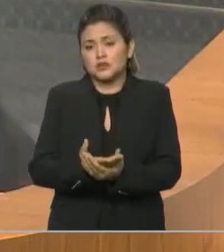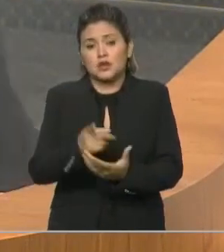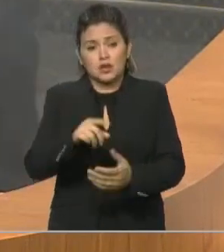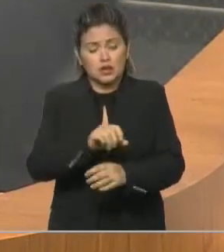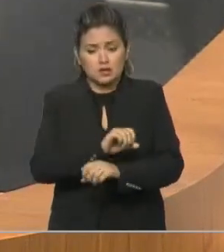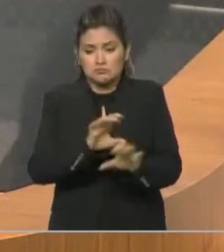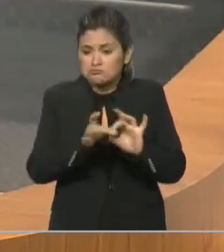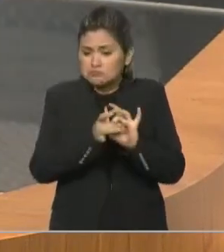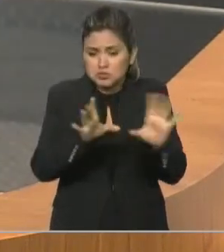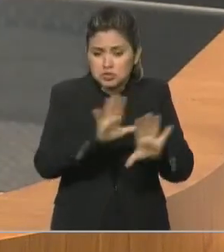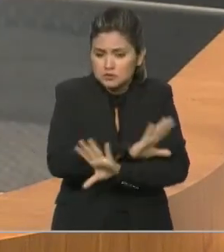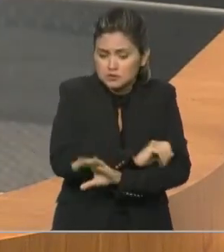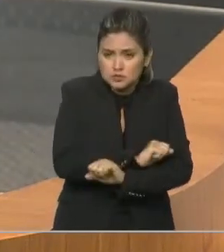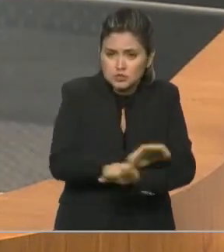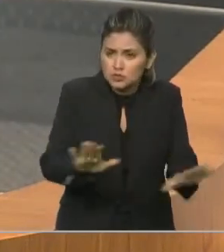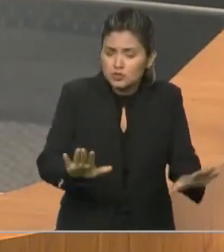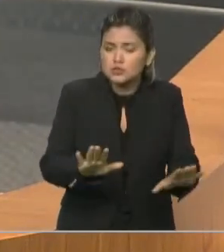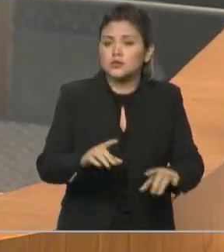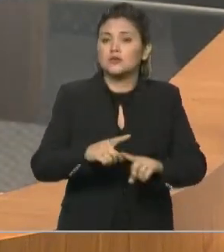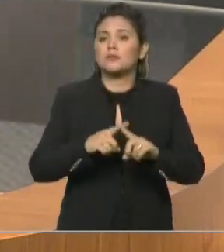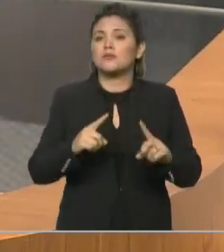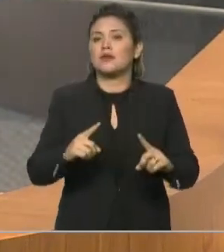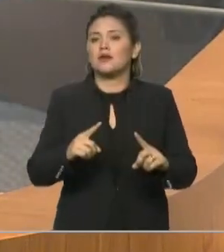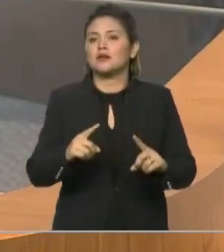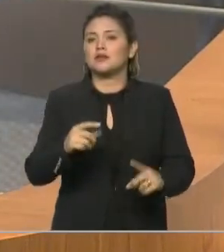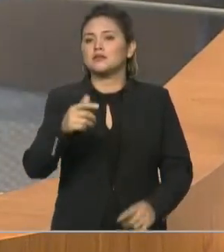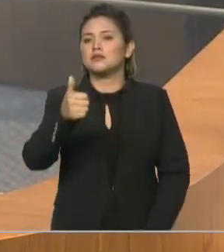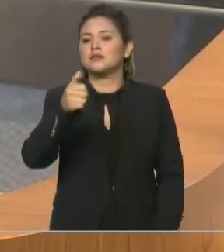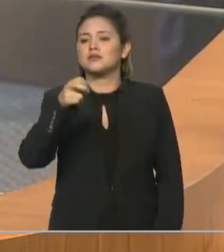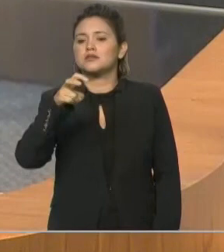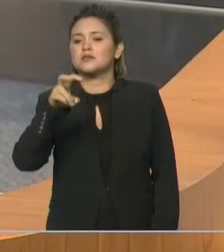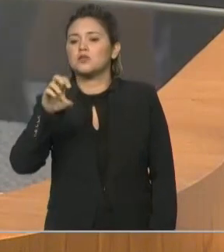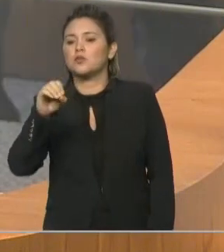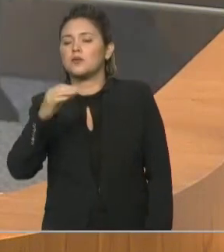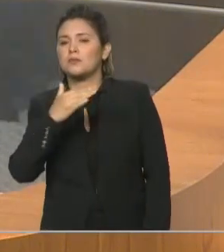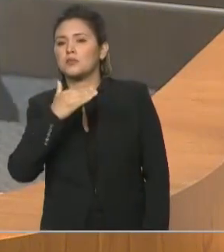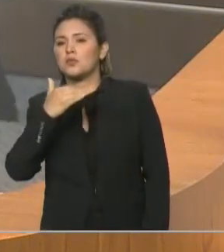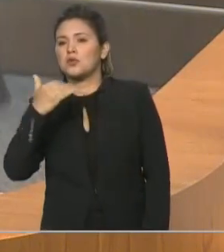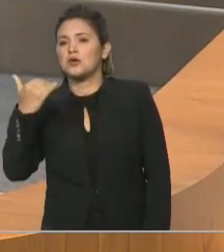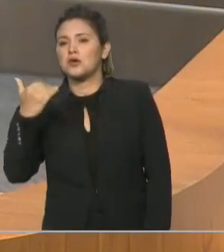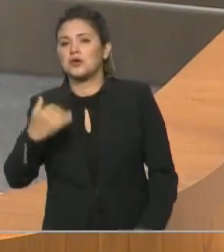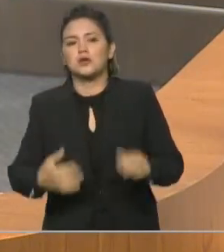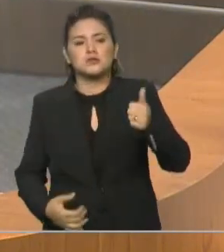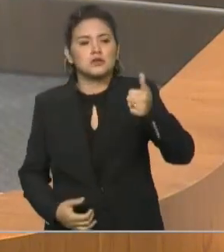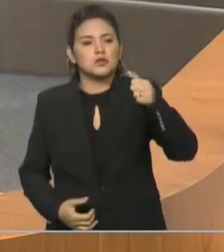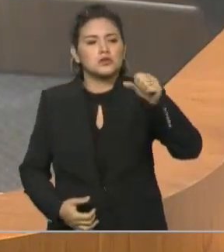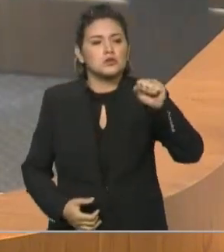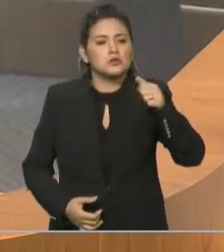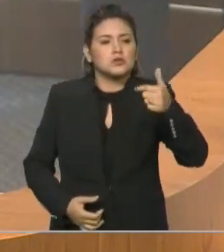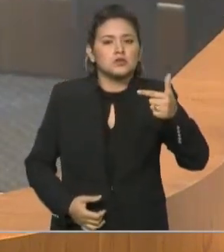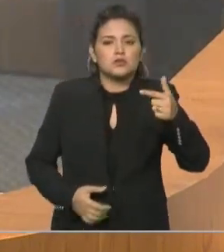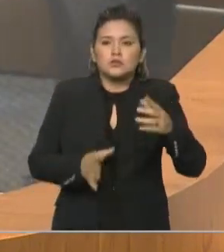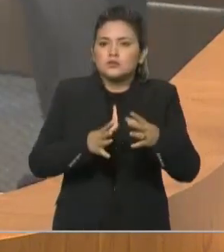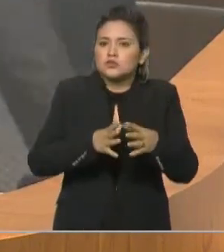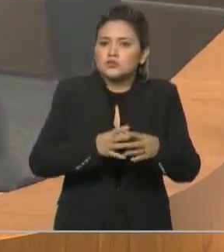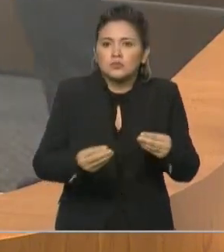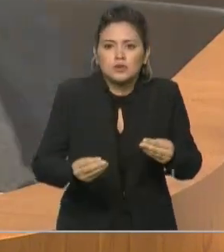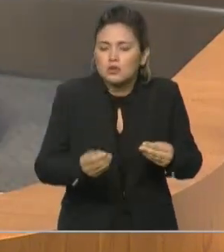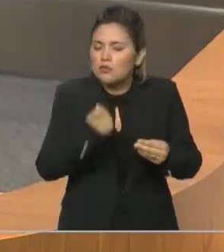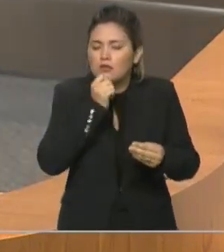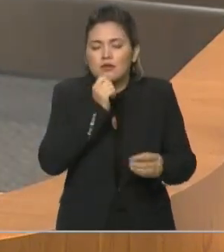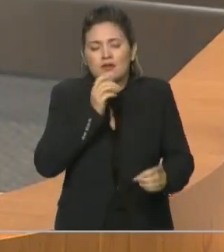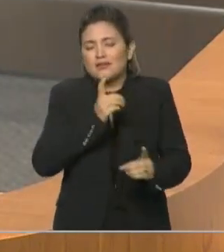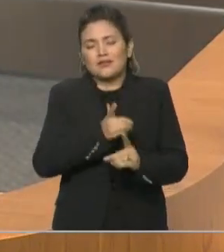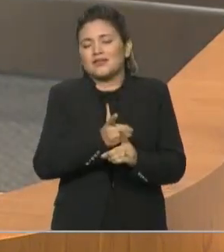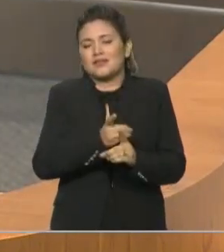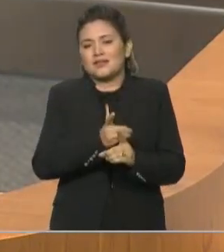150 hoje, e mais 182 desaparecidos, são dados que a gente tem como certo. Imagine os